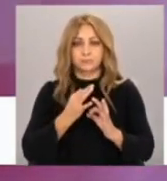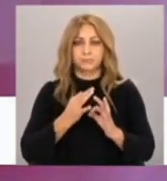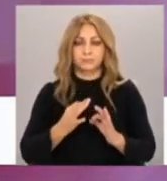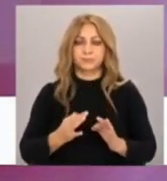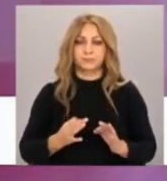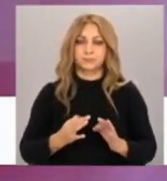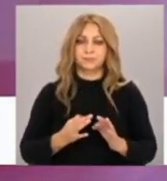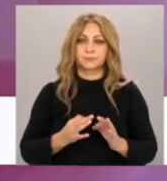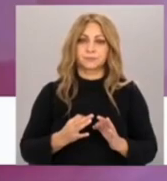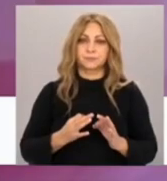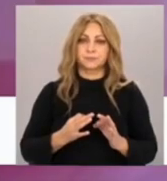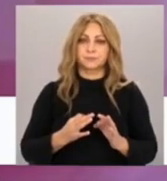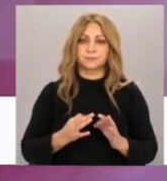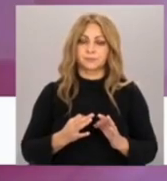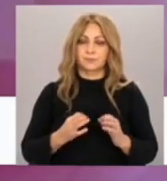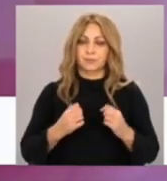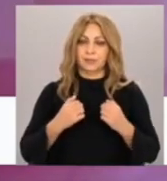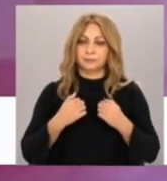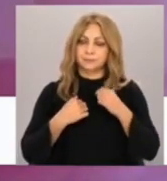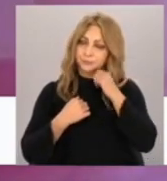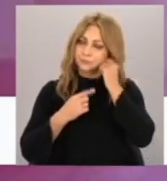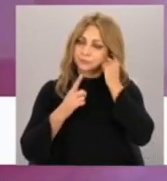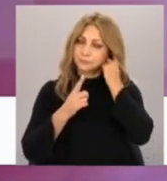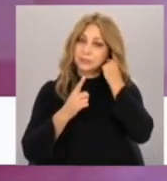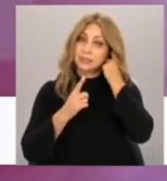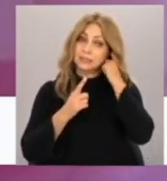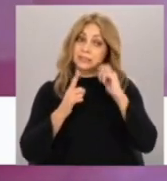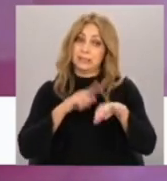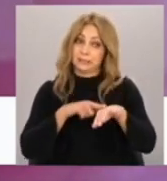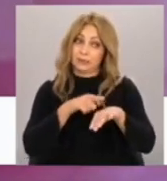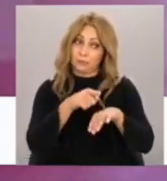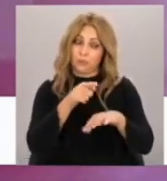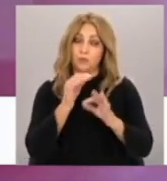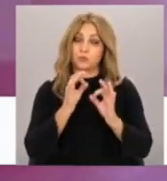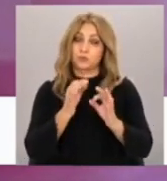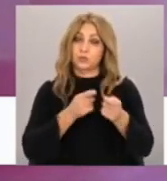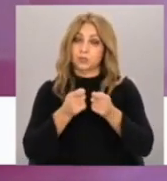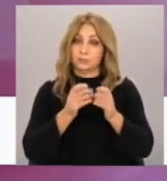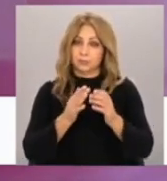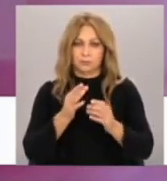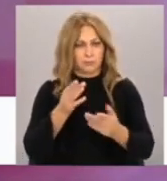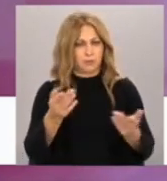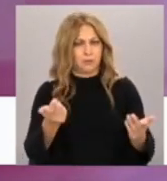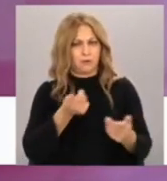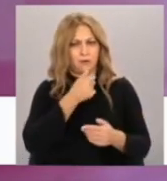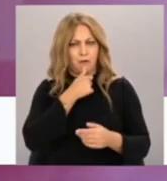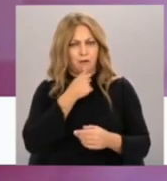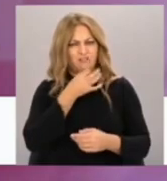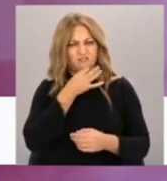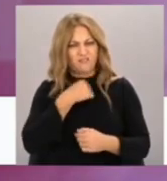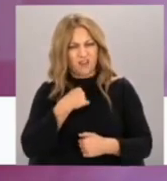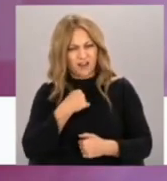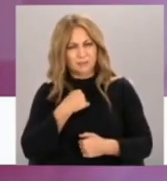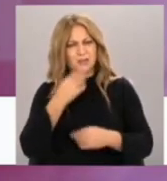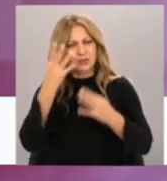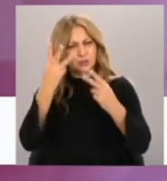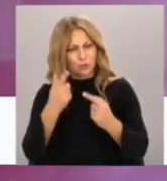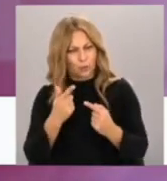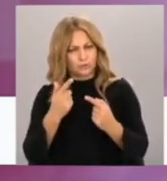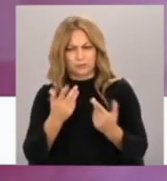primeira canção não é que eu e o João e tem e tem e tem um certo descaramento de vir falar de contas